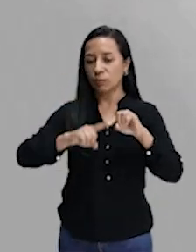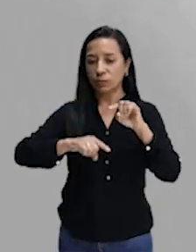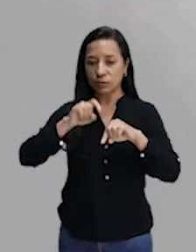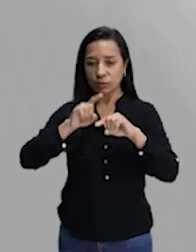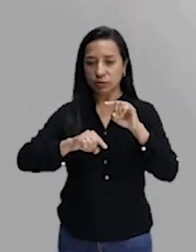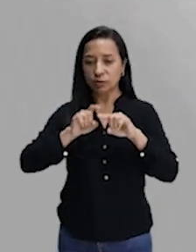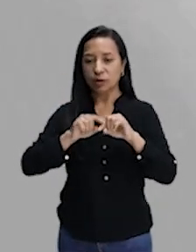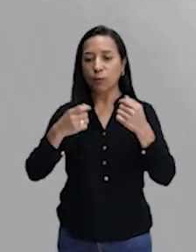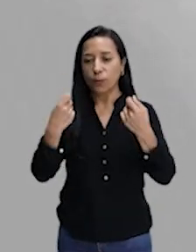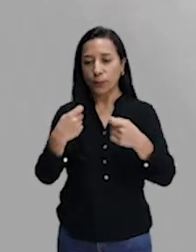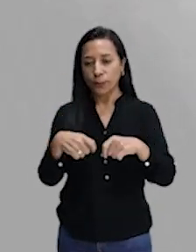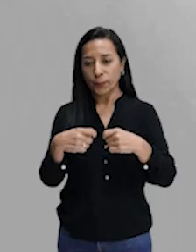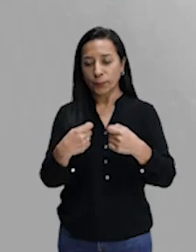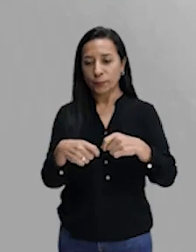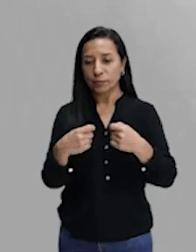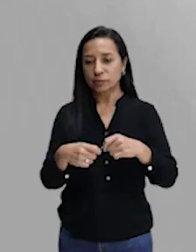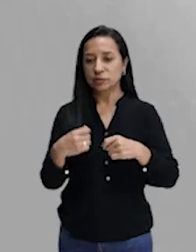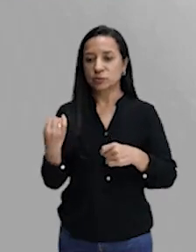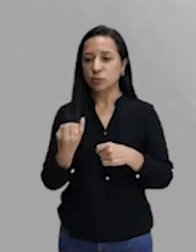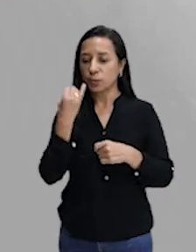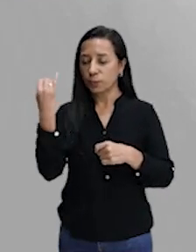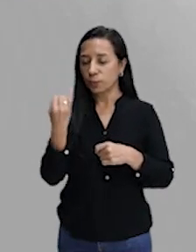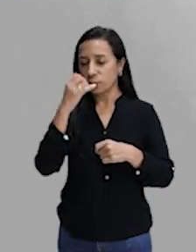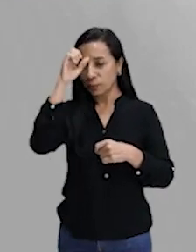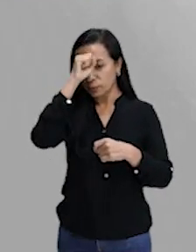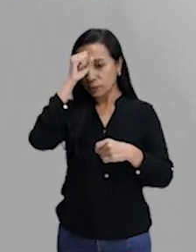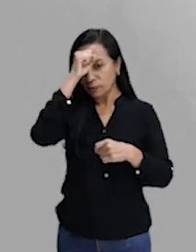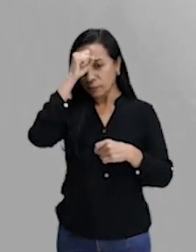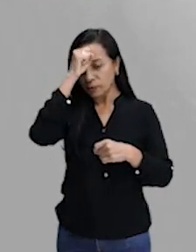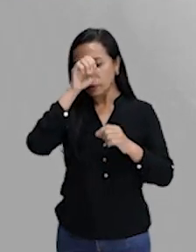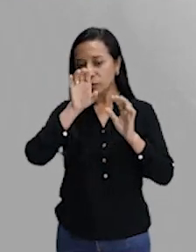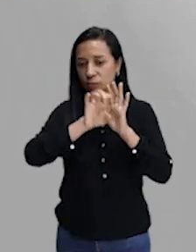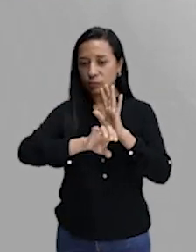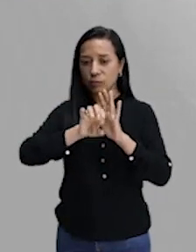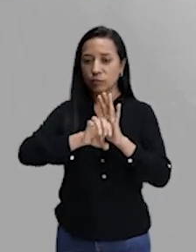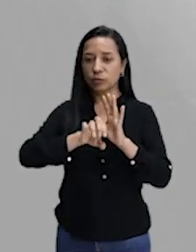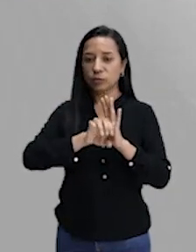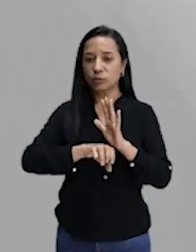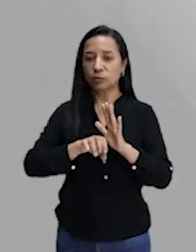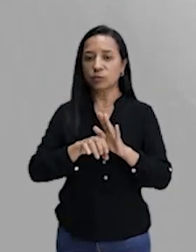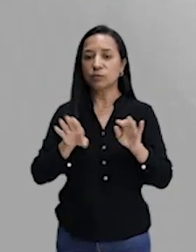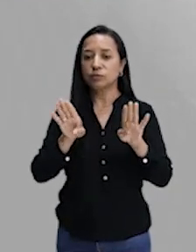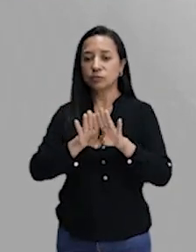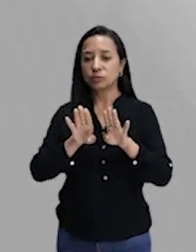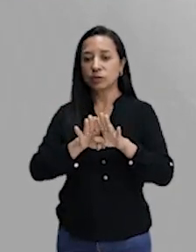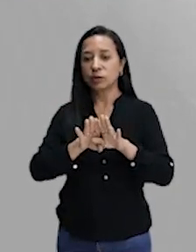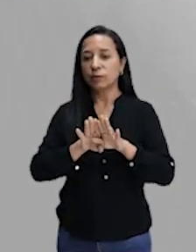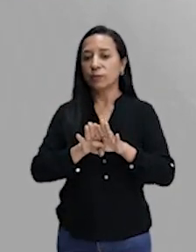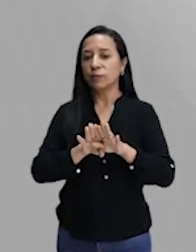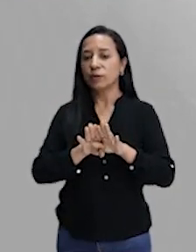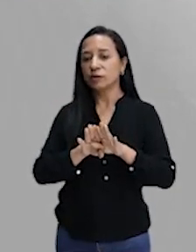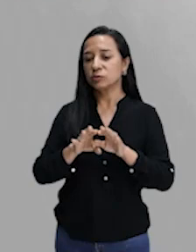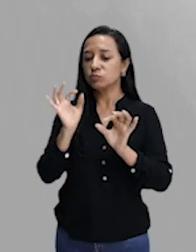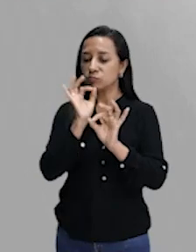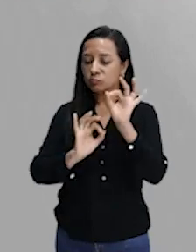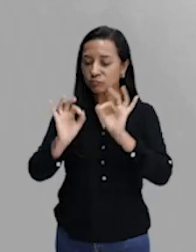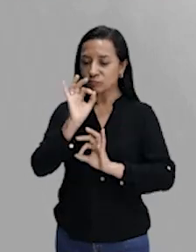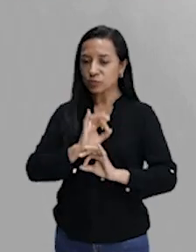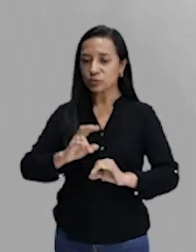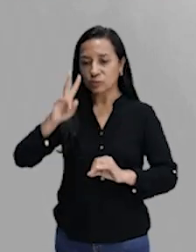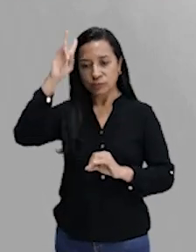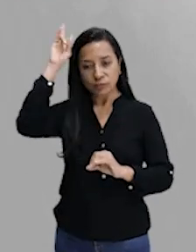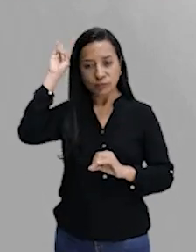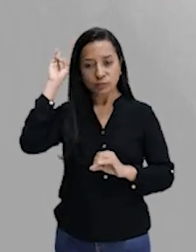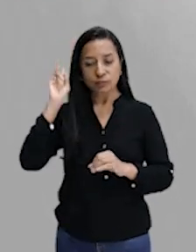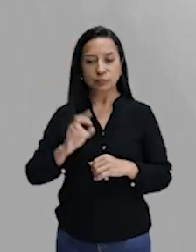necessário para que você aprenda o conteúdo para que você se prepare para os vestibulares tá